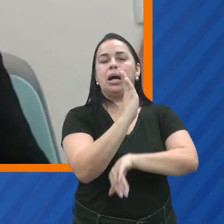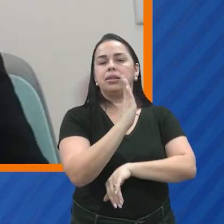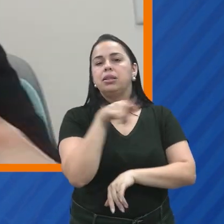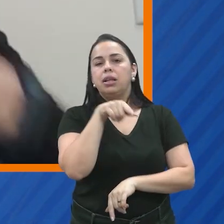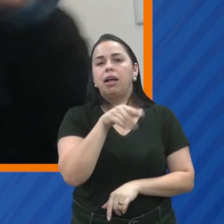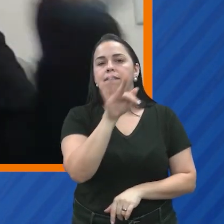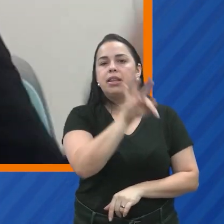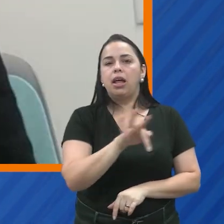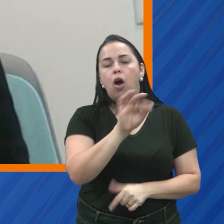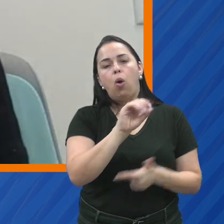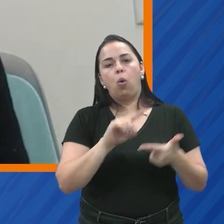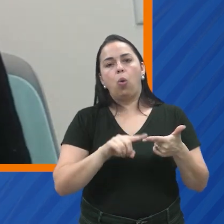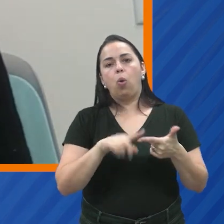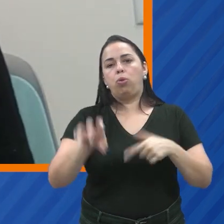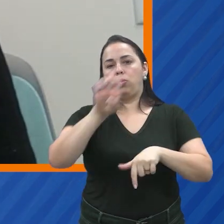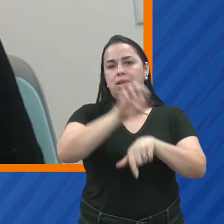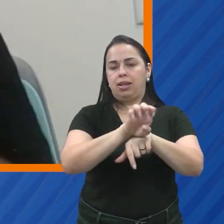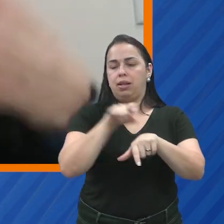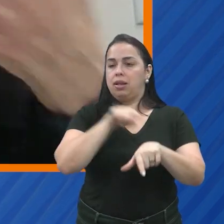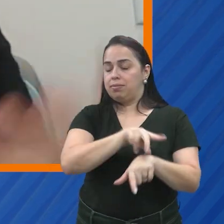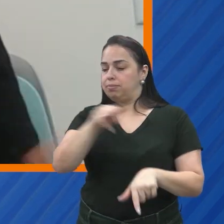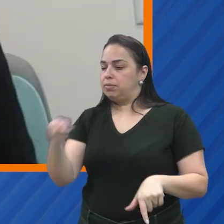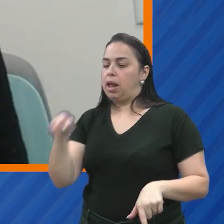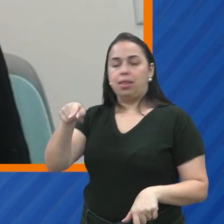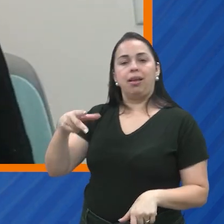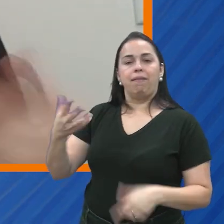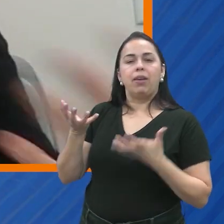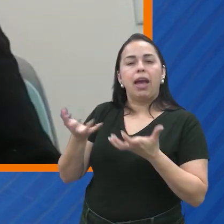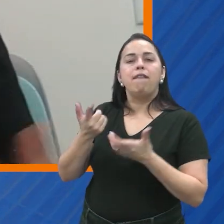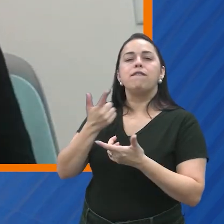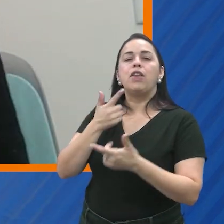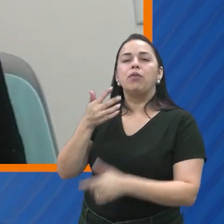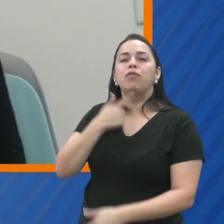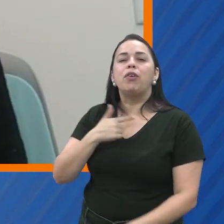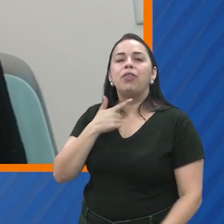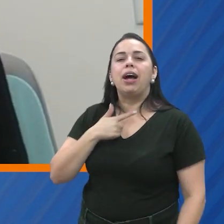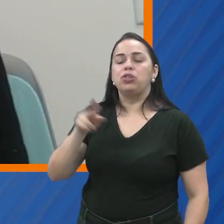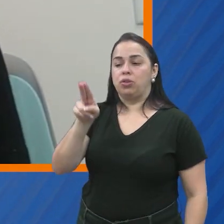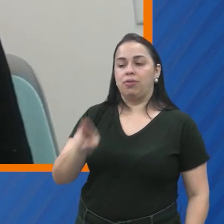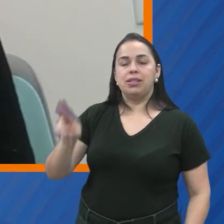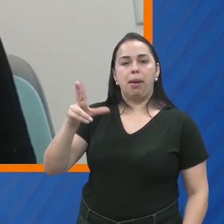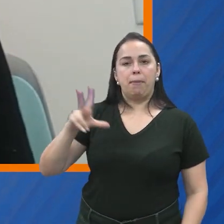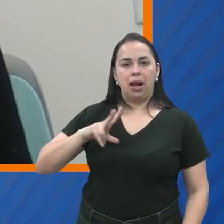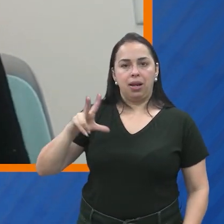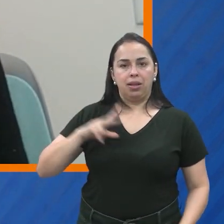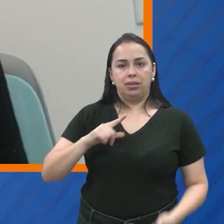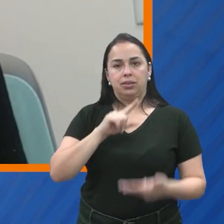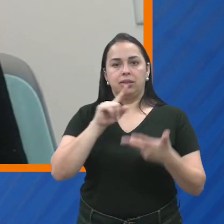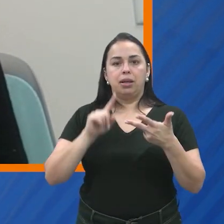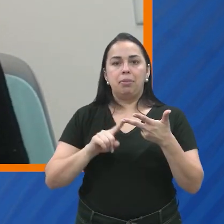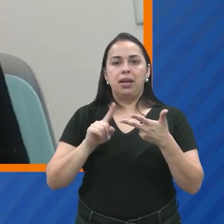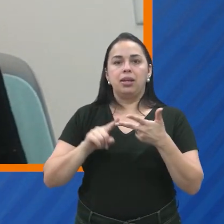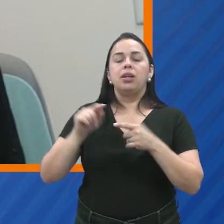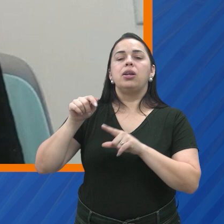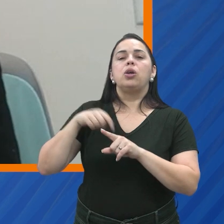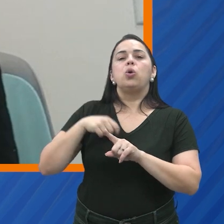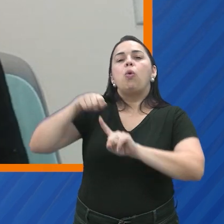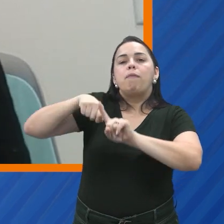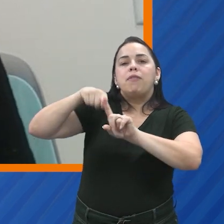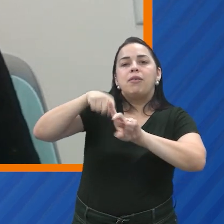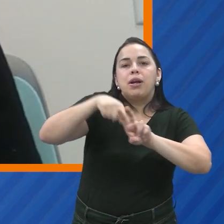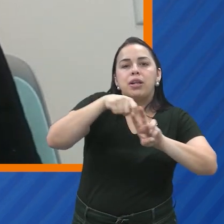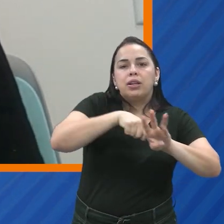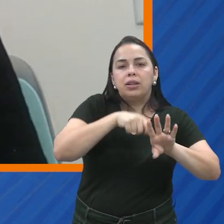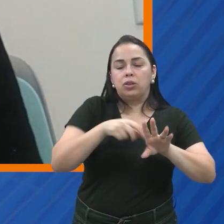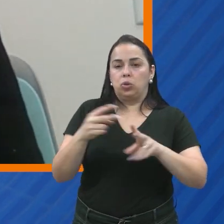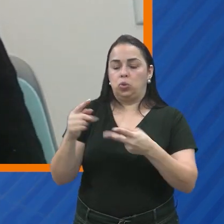passar numa federal ou numa estadual, ou se você tiver desejo de cursar uma particular, e o FIES, né, que